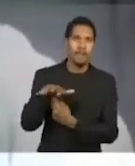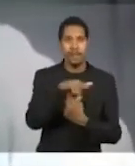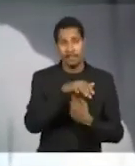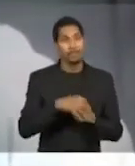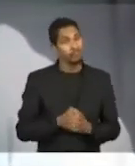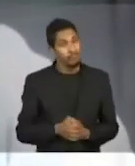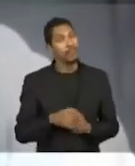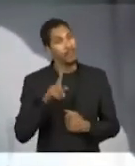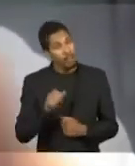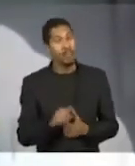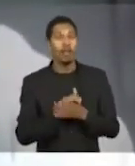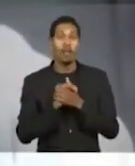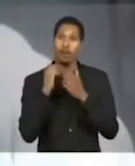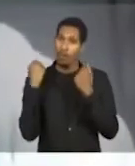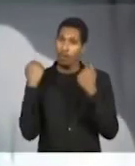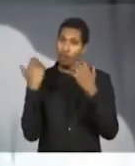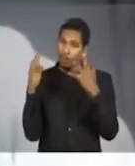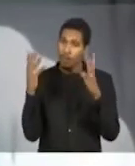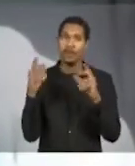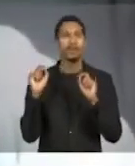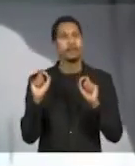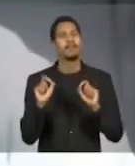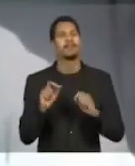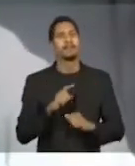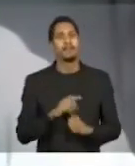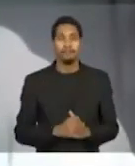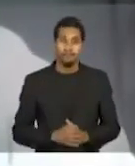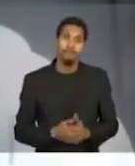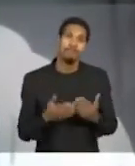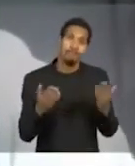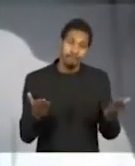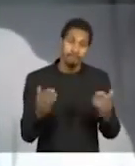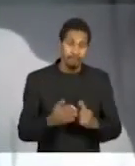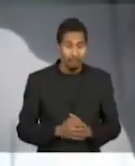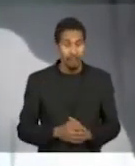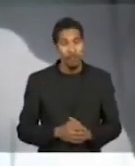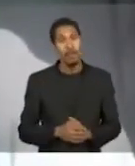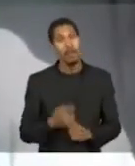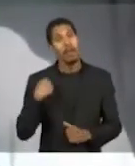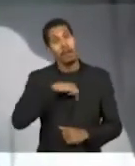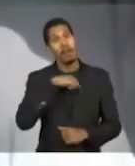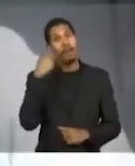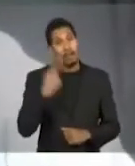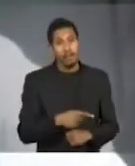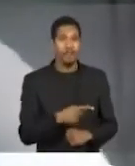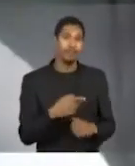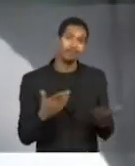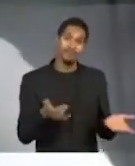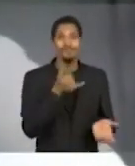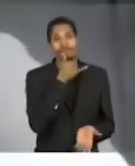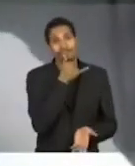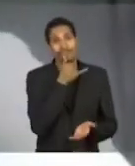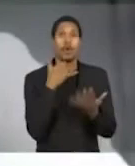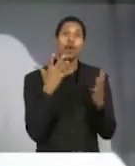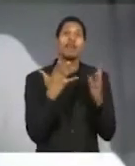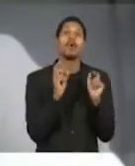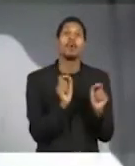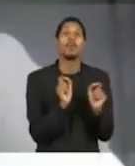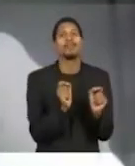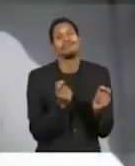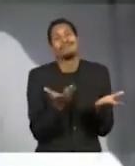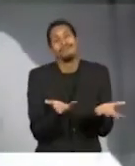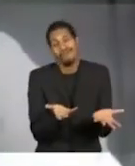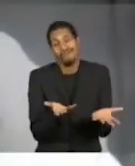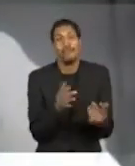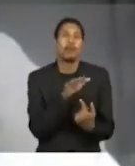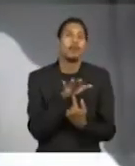Dia Mundial do Meio Ambiente. Nós aqui não temos muito o que comemorar. Realmente, para nós, o